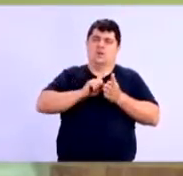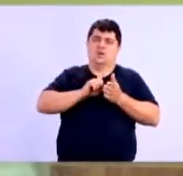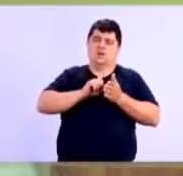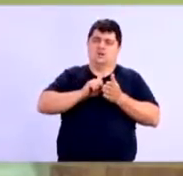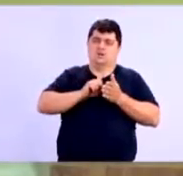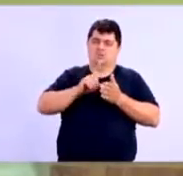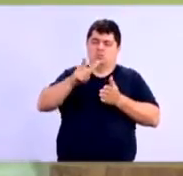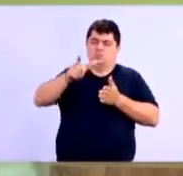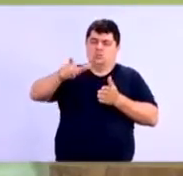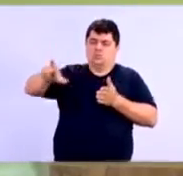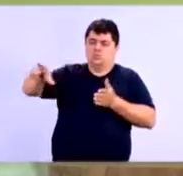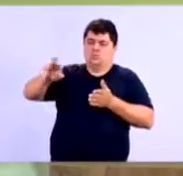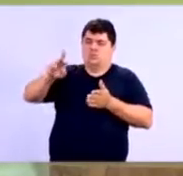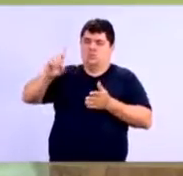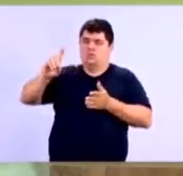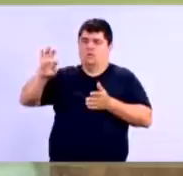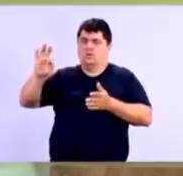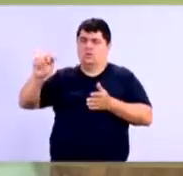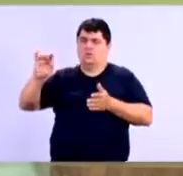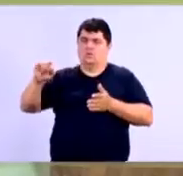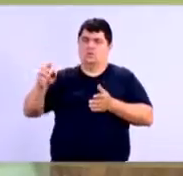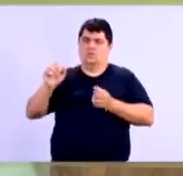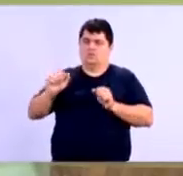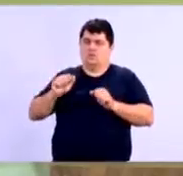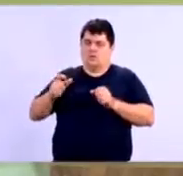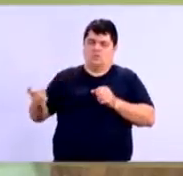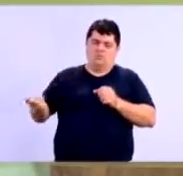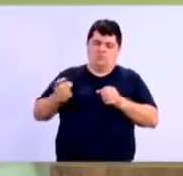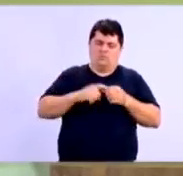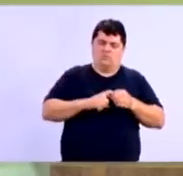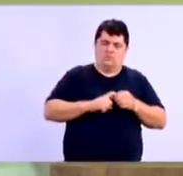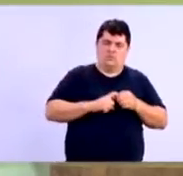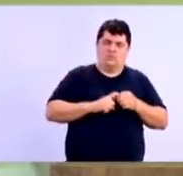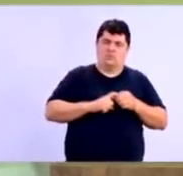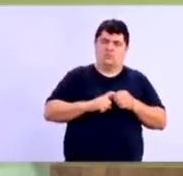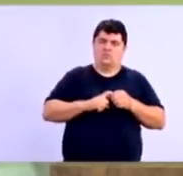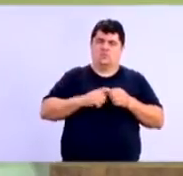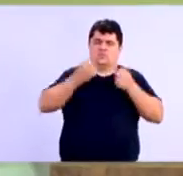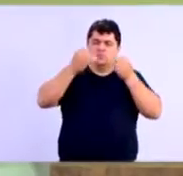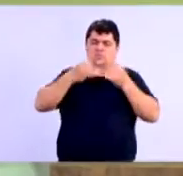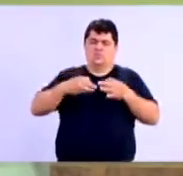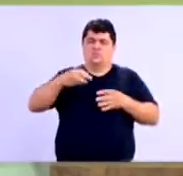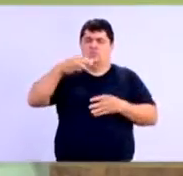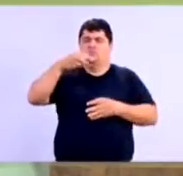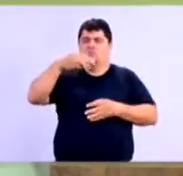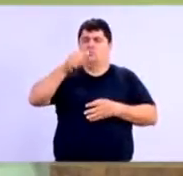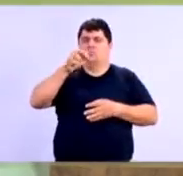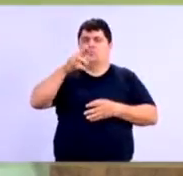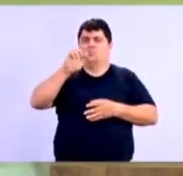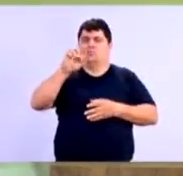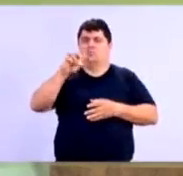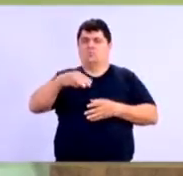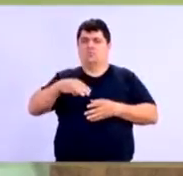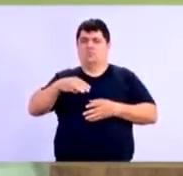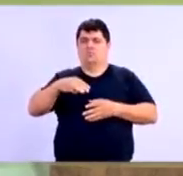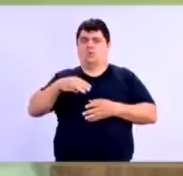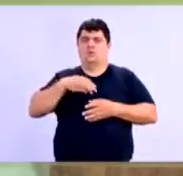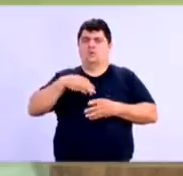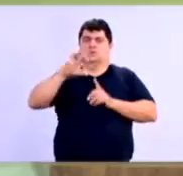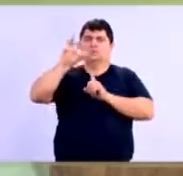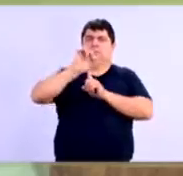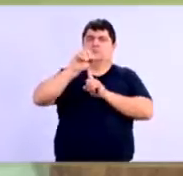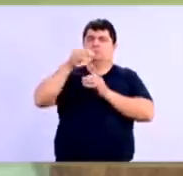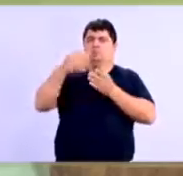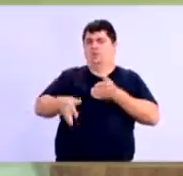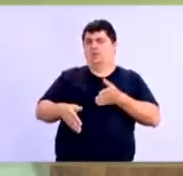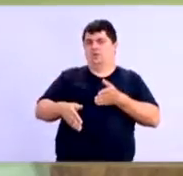avançar para o índice de rentabilidade, que pudesse voltar um pouquinho na explicação da margem, porque eu teve uma pequena queda no sinal e eles perderam